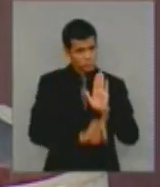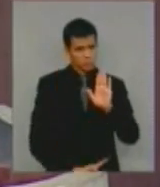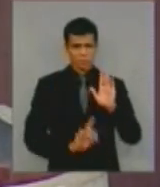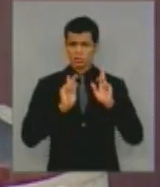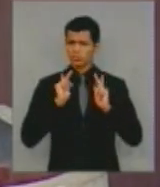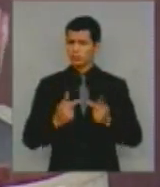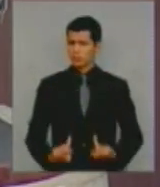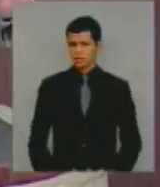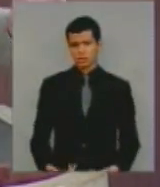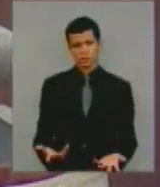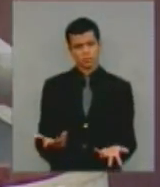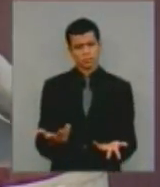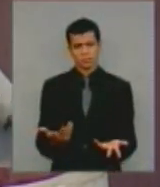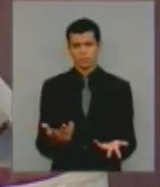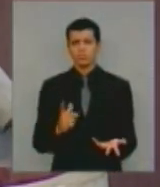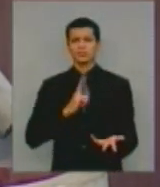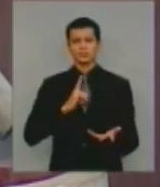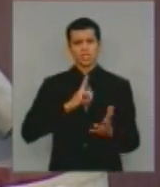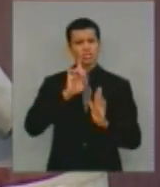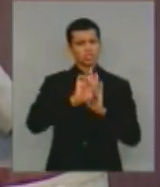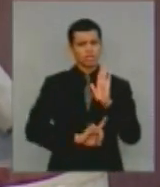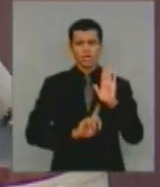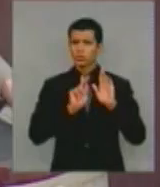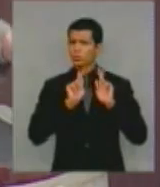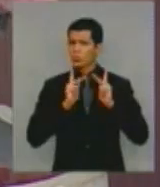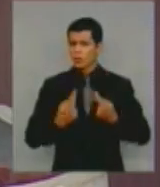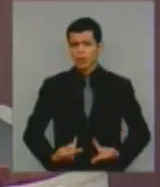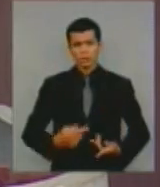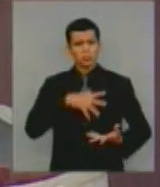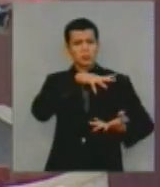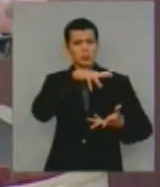de direitos humanos. A Assembleia das Nações Unidas, de 2010,